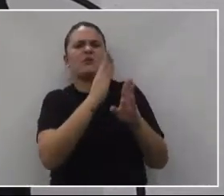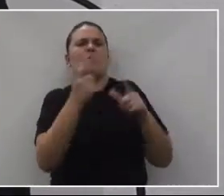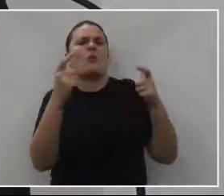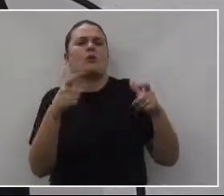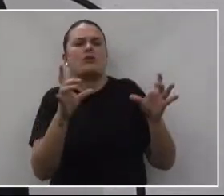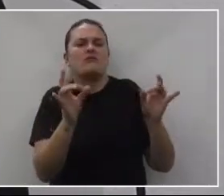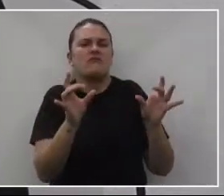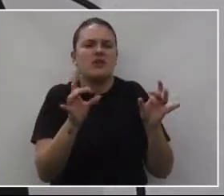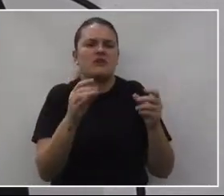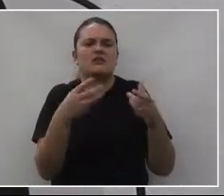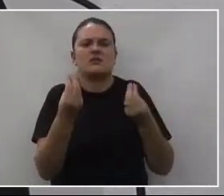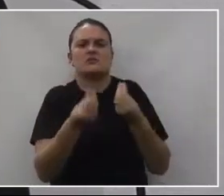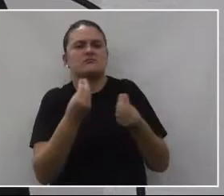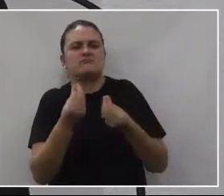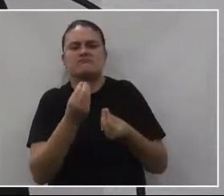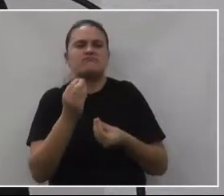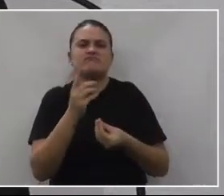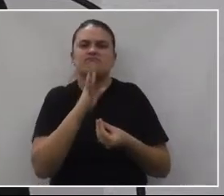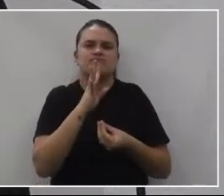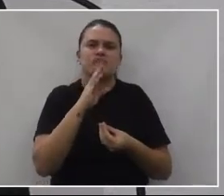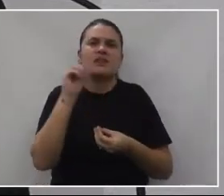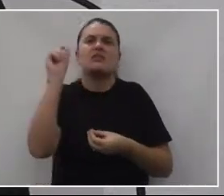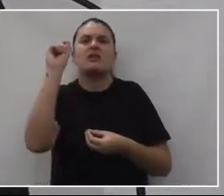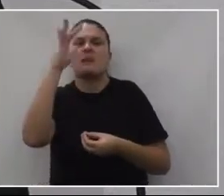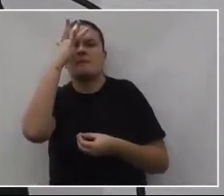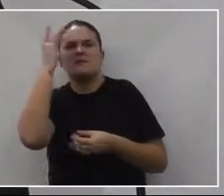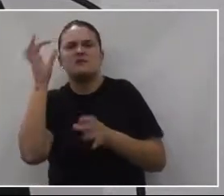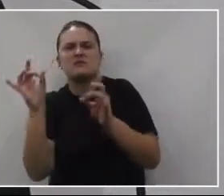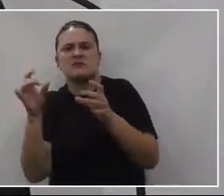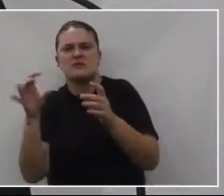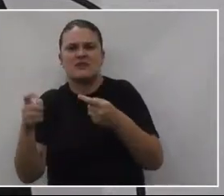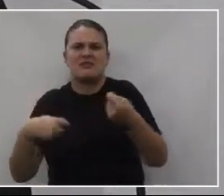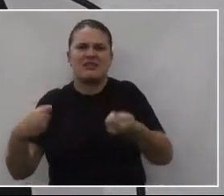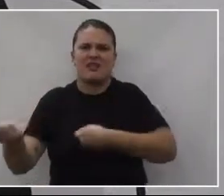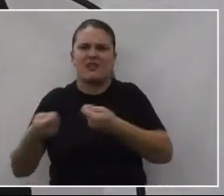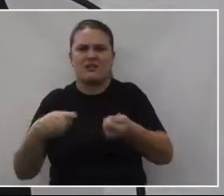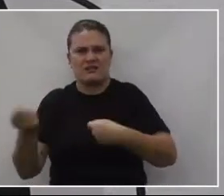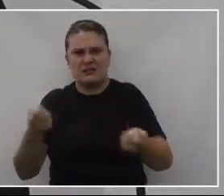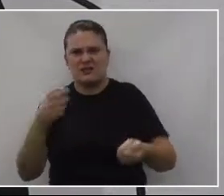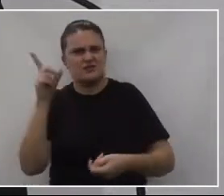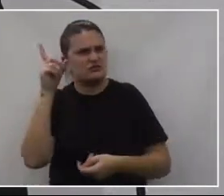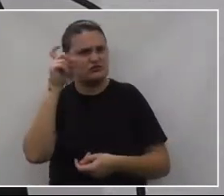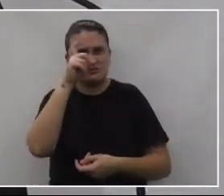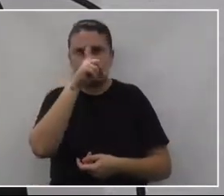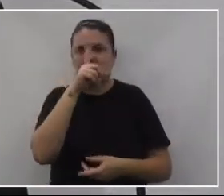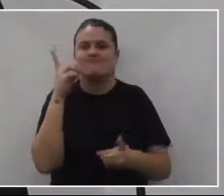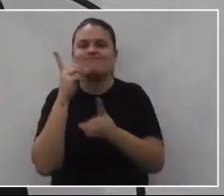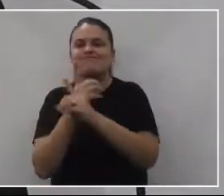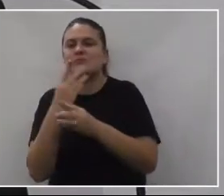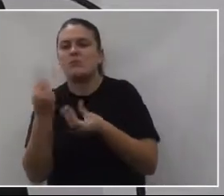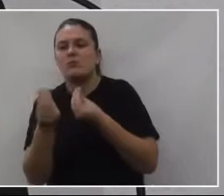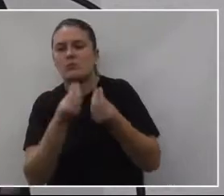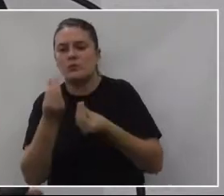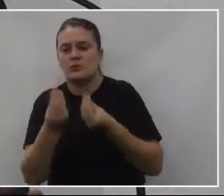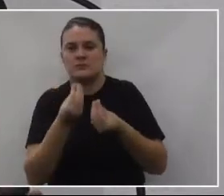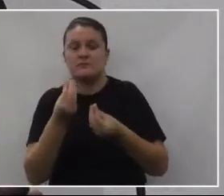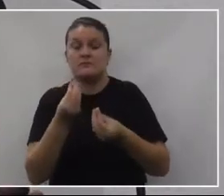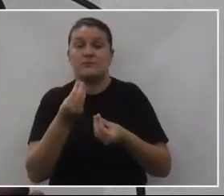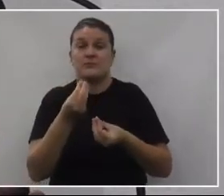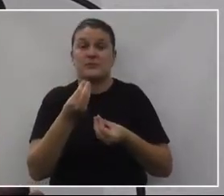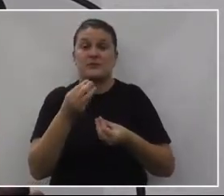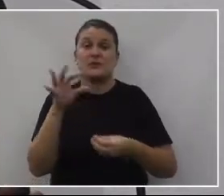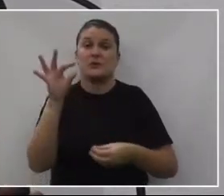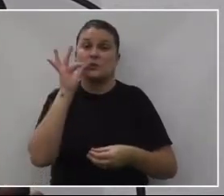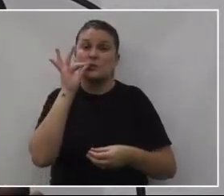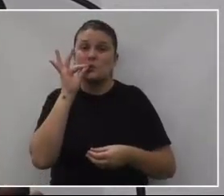sendo distribuído, por quem, é uma traficância de maior dificuldade ainda de investigação. A maconha nem se